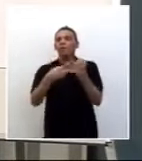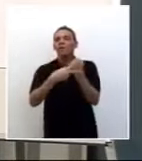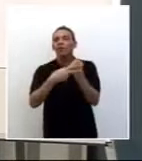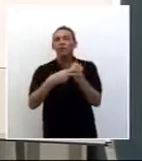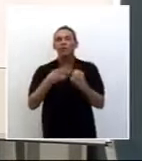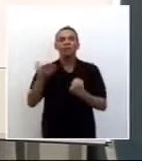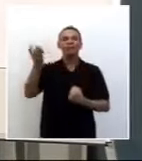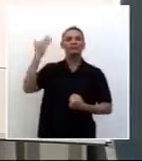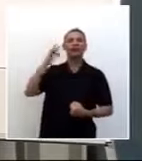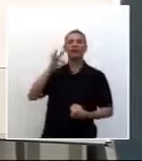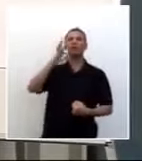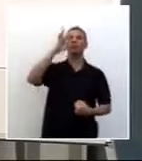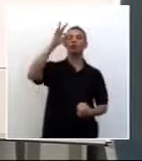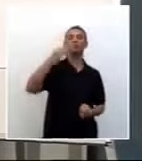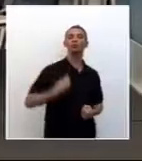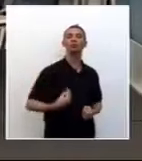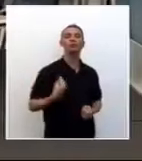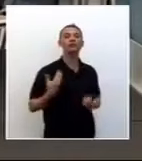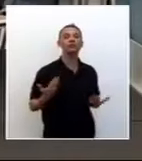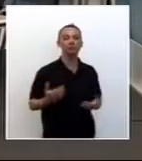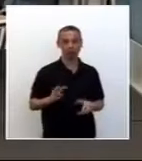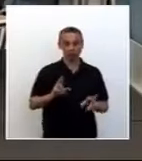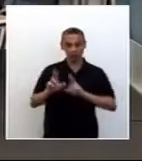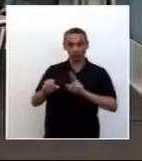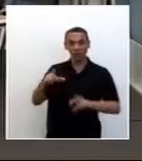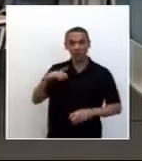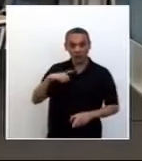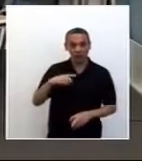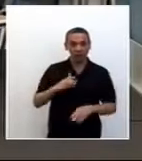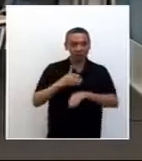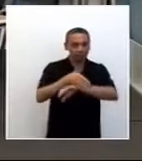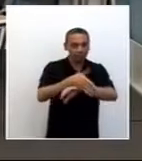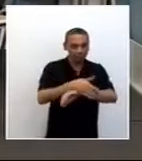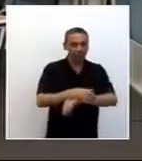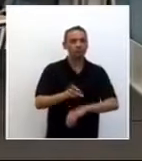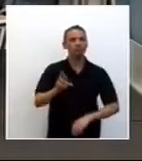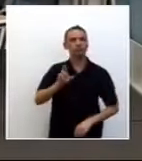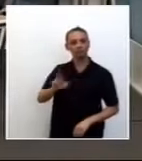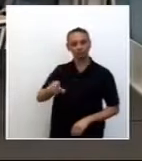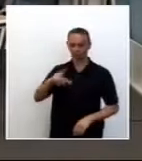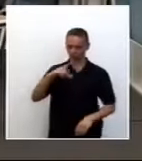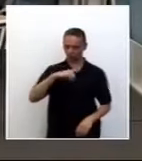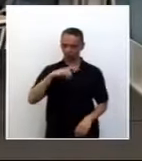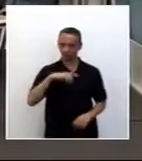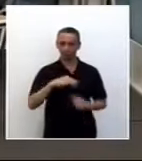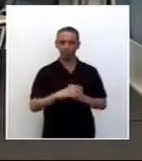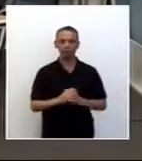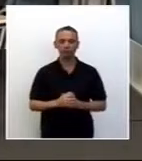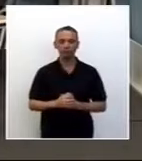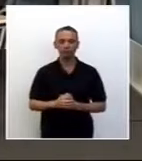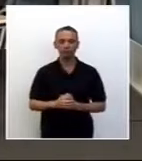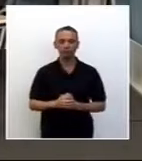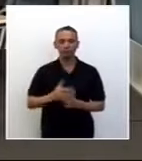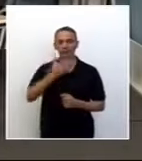aquilo tá escrito para te ajudar já temos a resposta João temos aqui a resposta da número um a par das pessoas que responderam